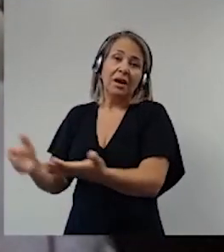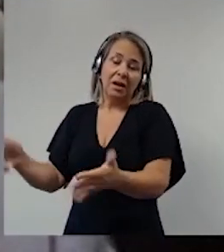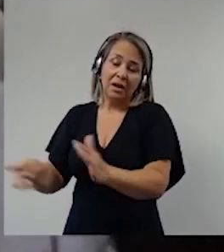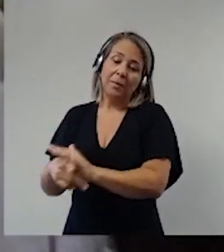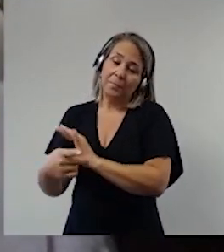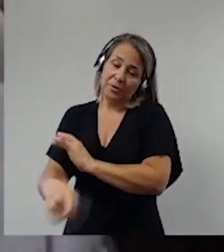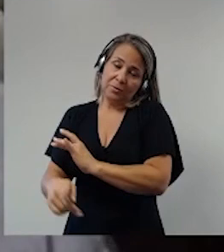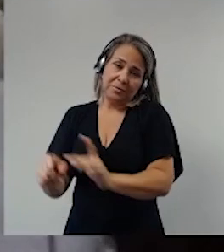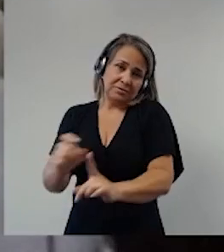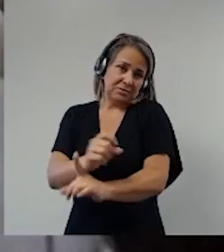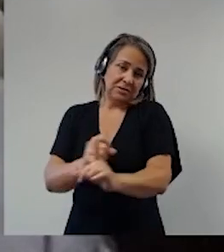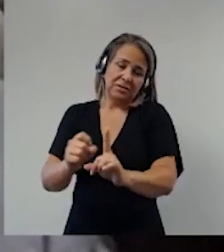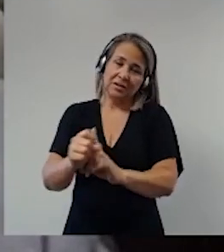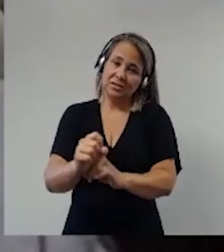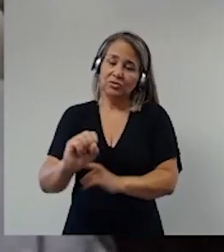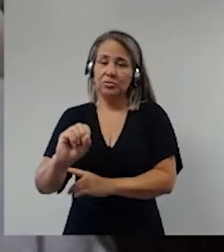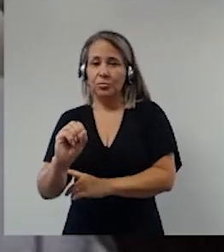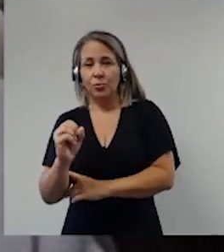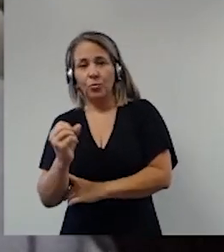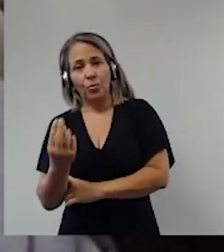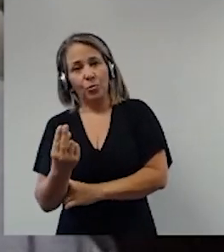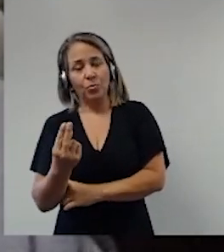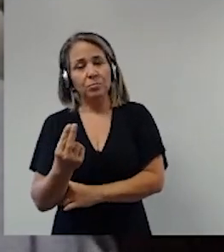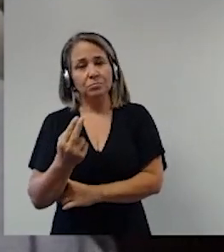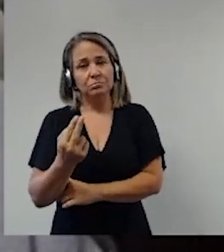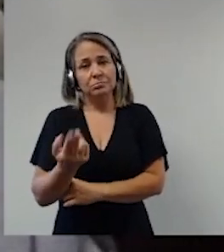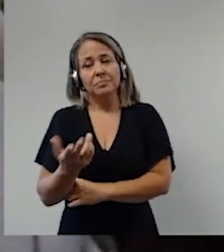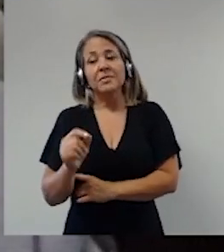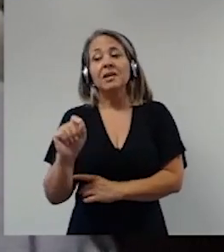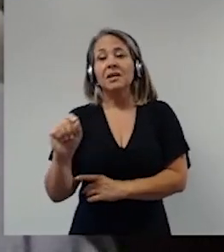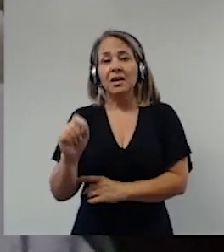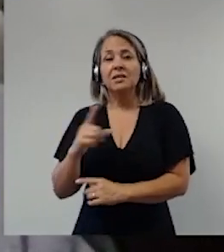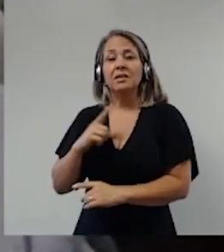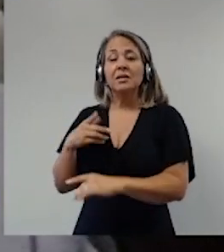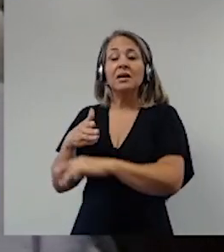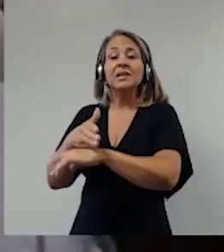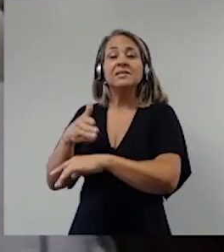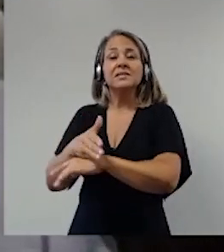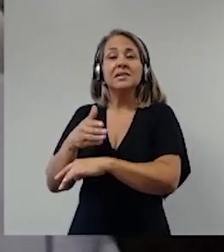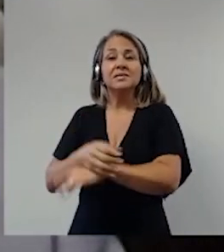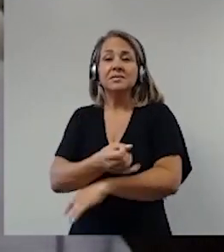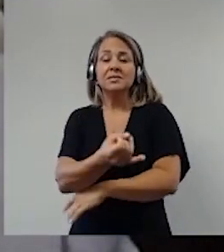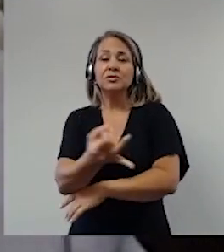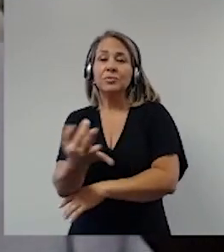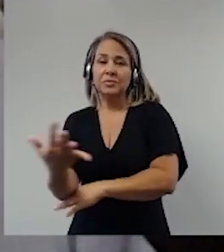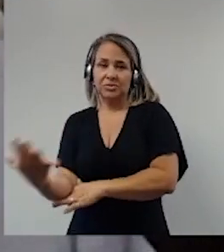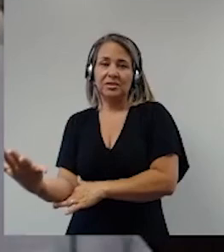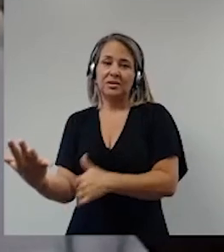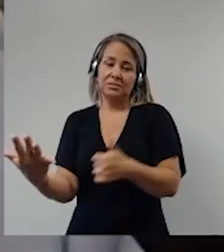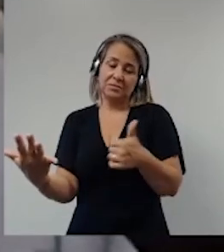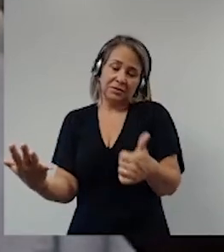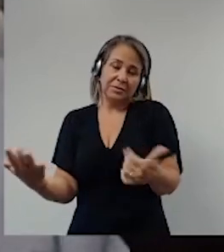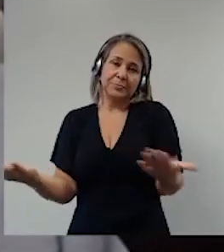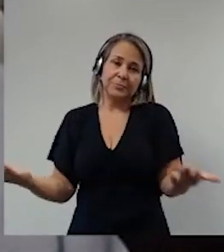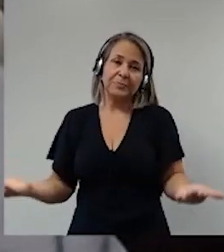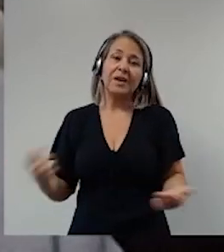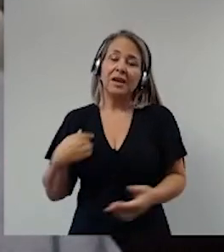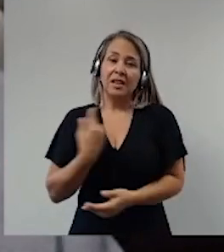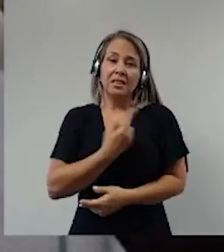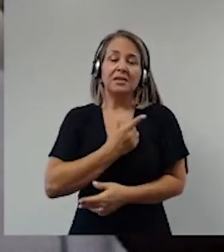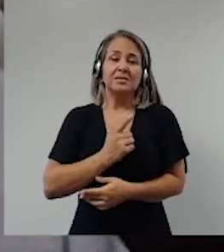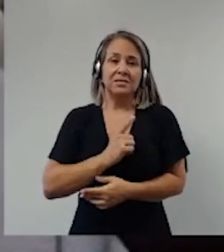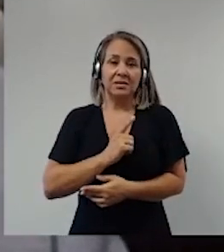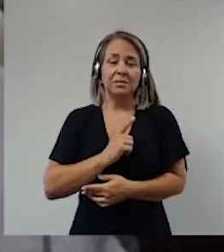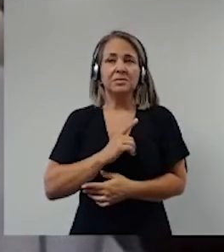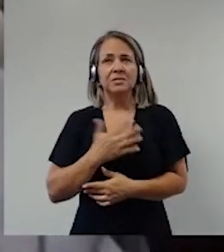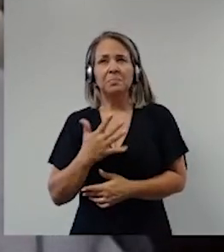própria sociedade ou quem tem acesso a esses números, né? Então, nós temos aí,